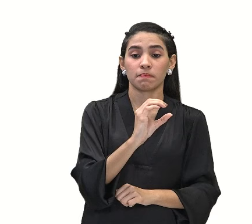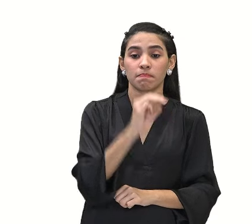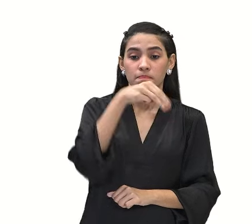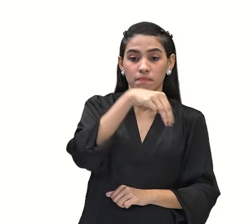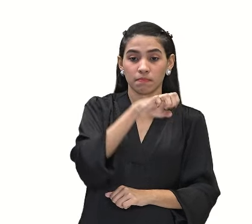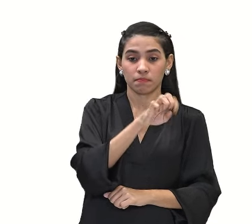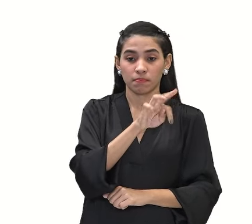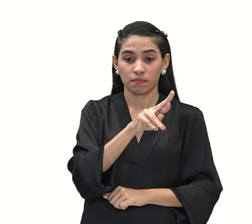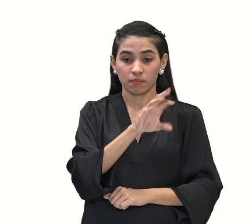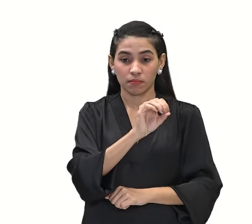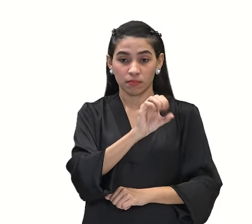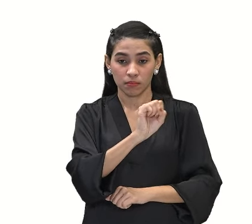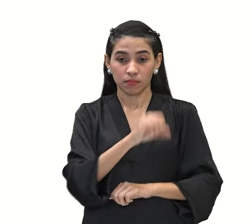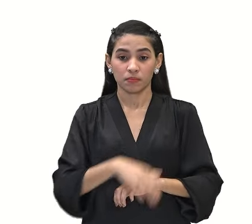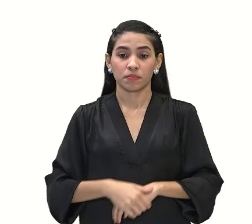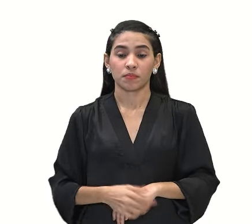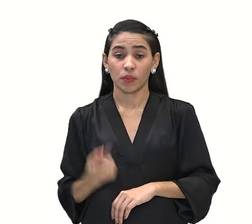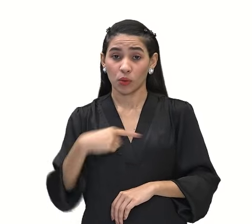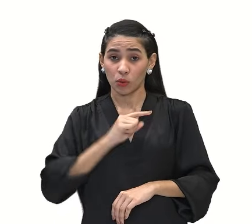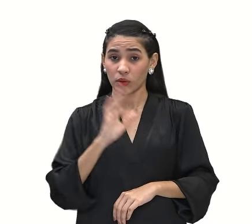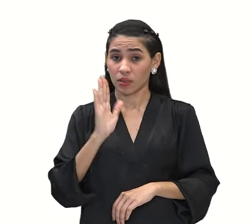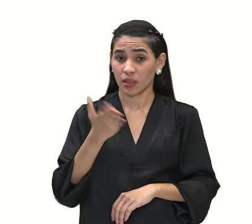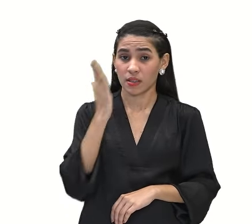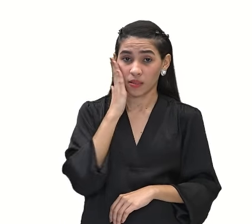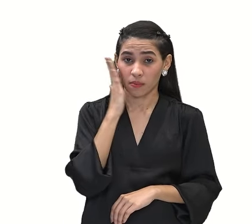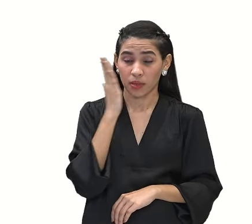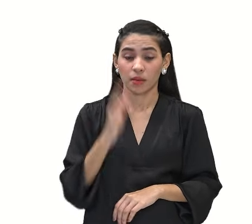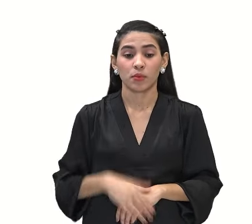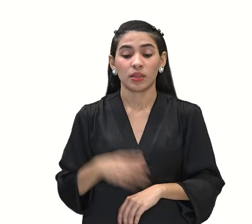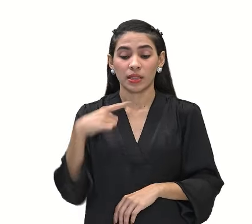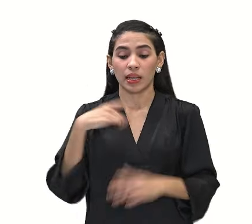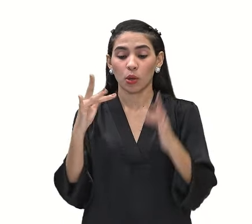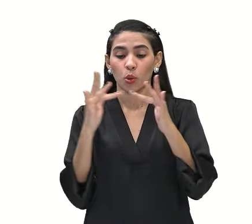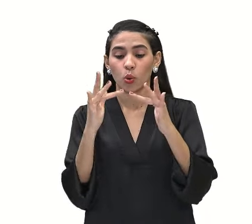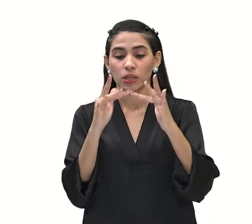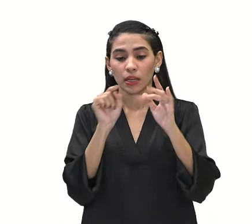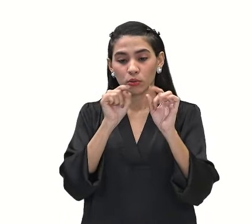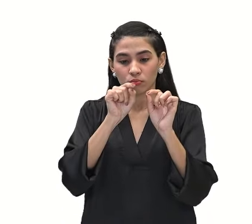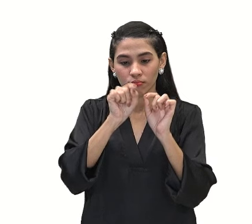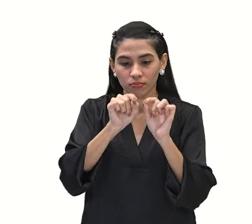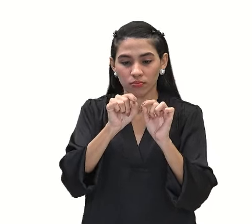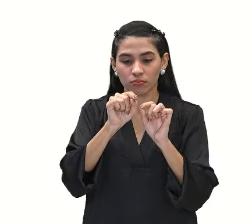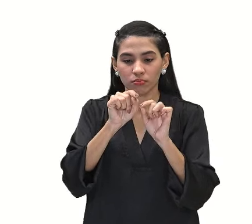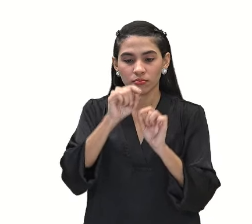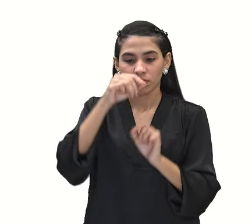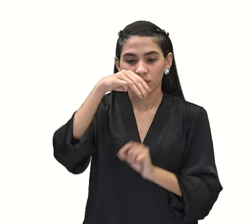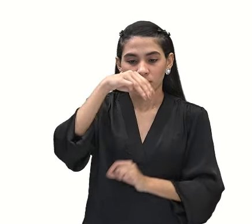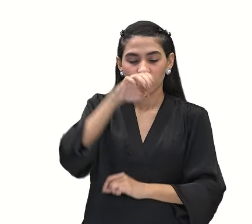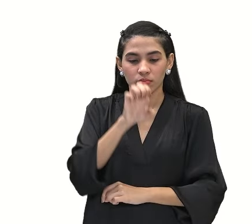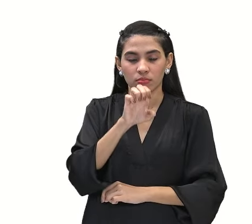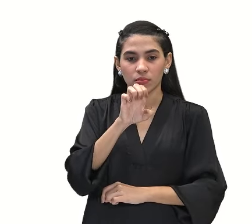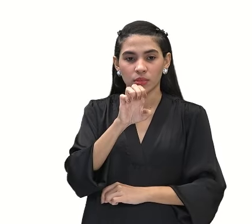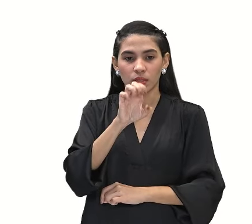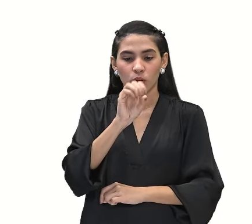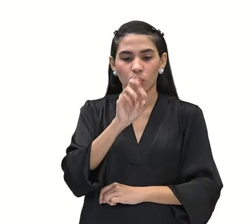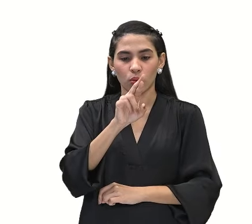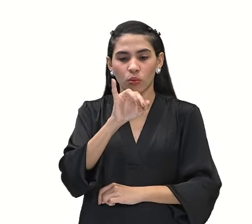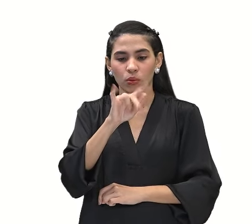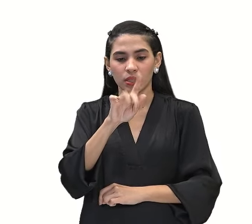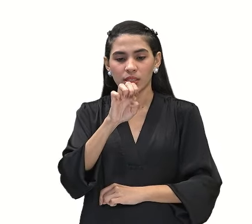m como nós já sabemos que tá passando pelo meio então eu tenho o quê eu tenho